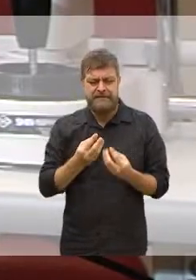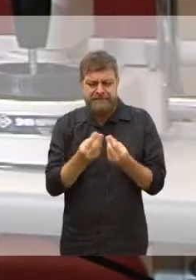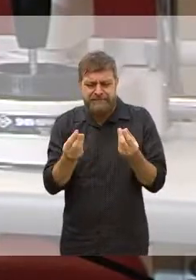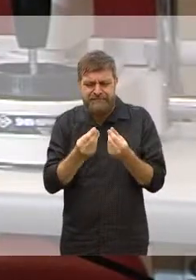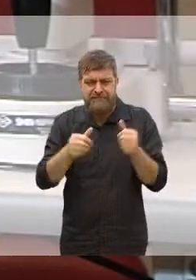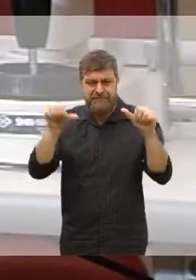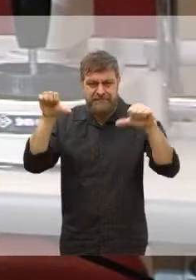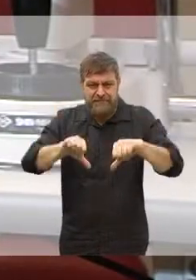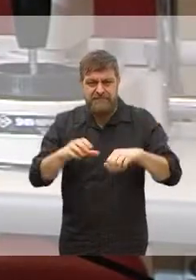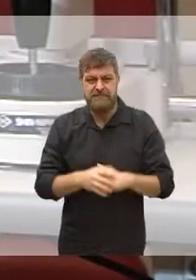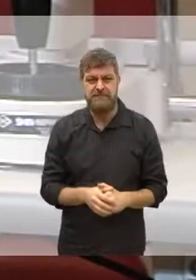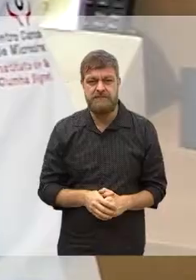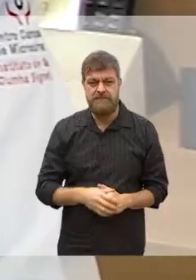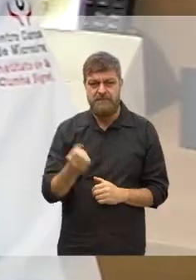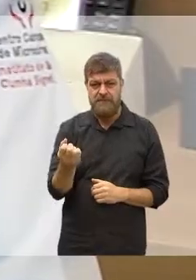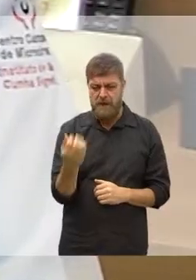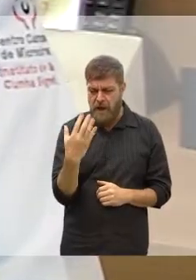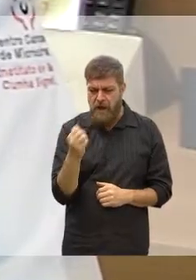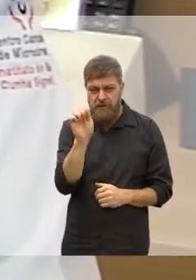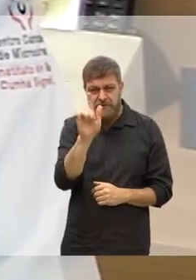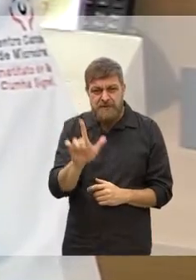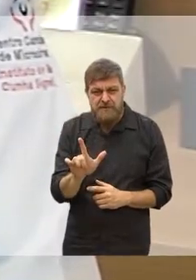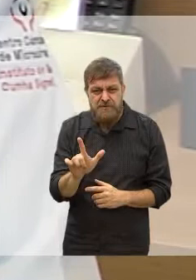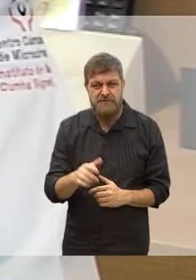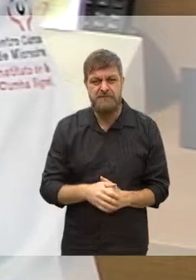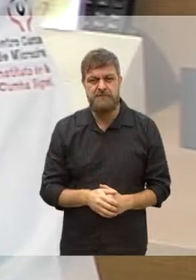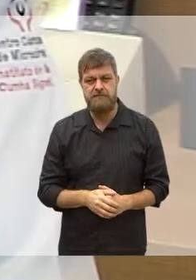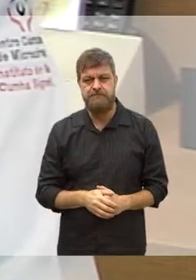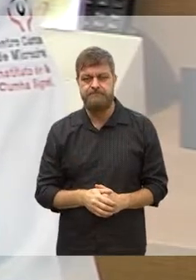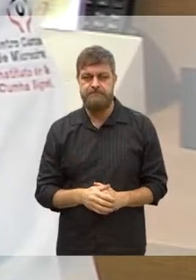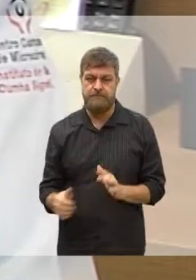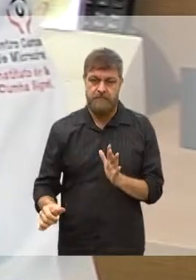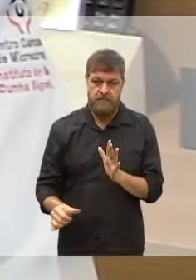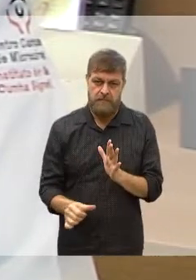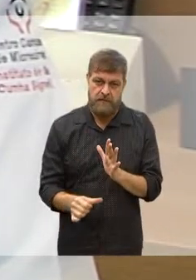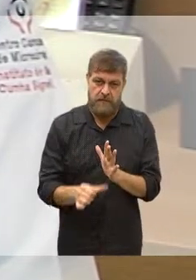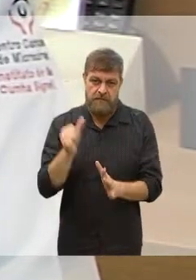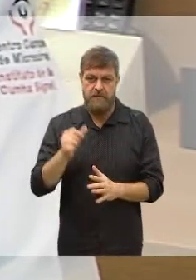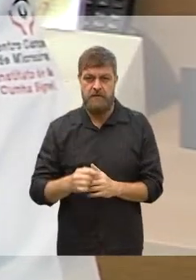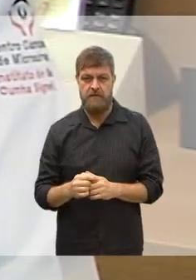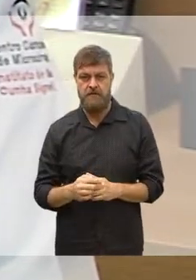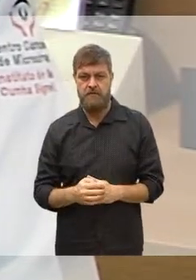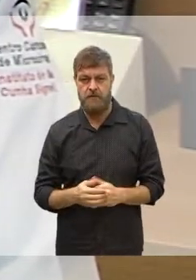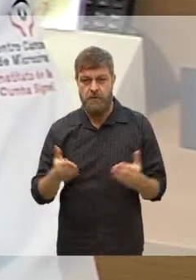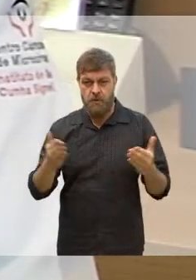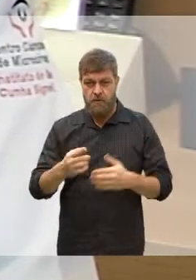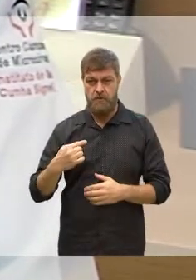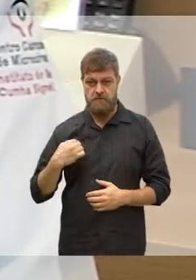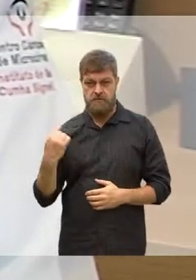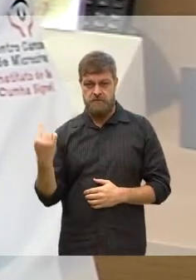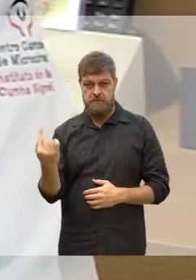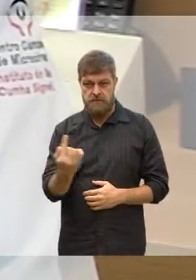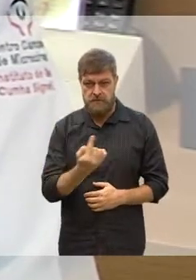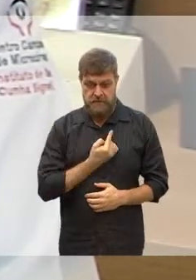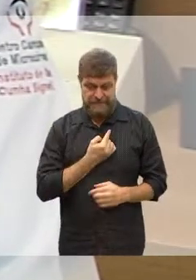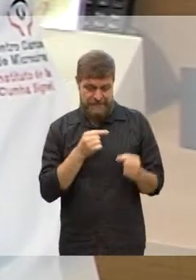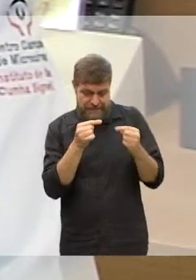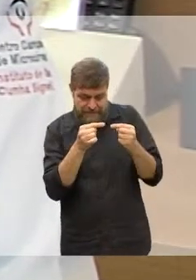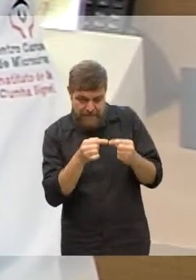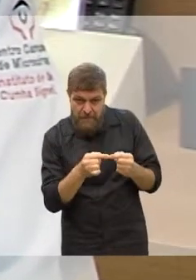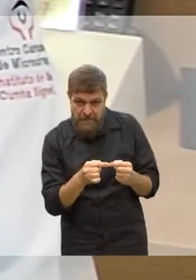dessa luminosidade? Bom, primeiramente, a relação que nós temos hoje com os